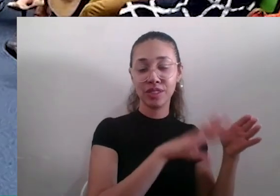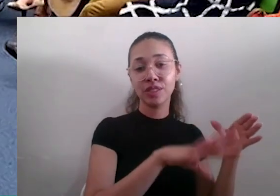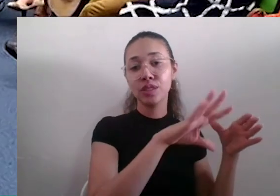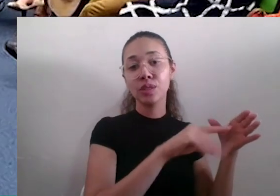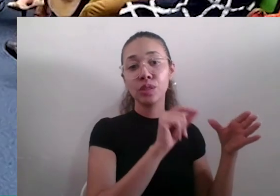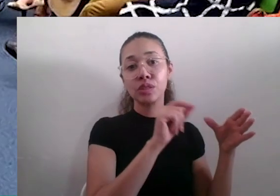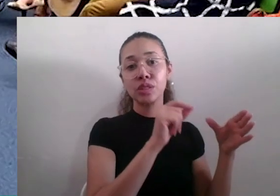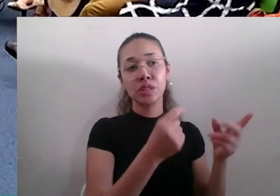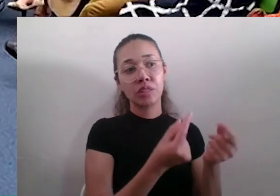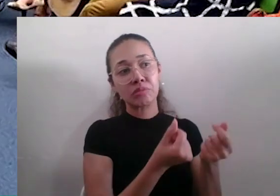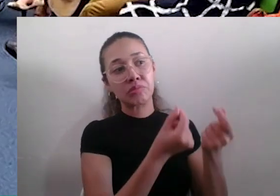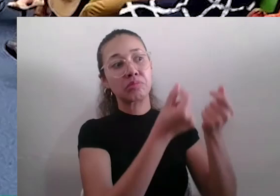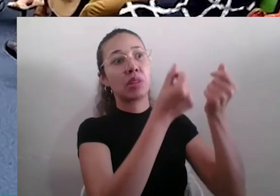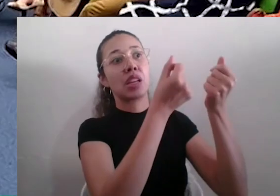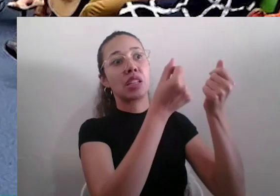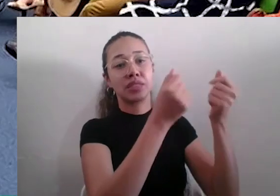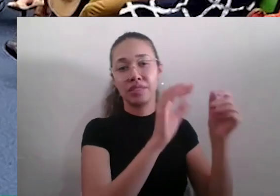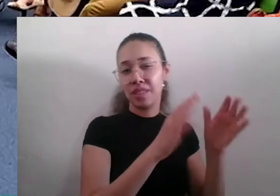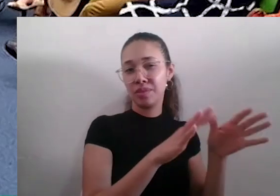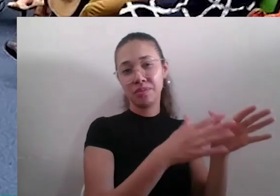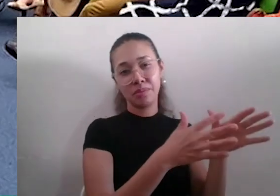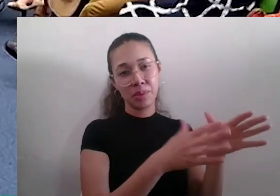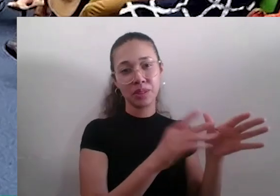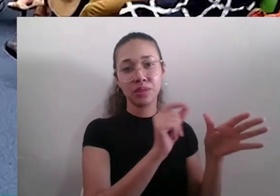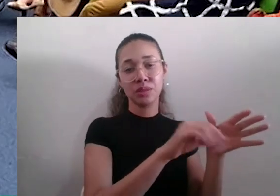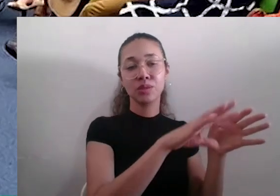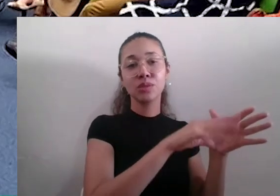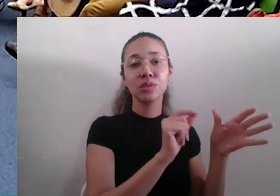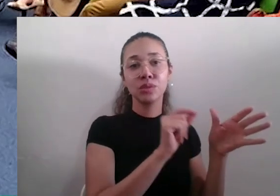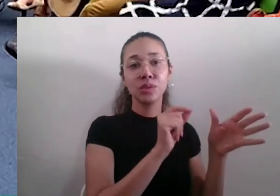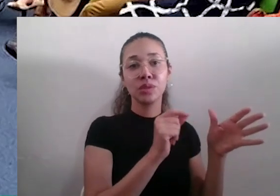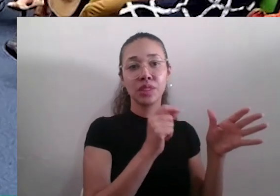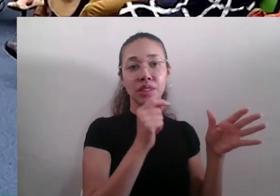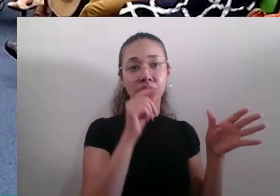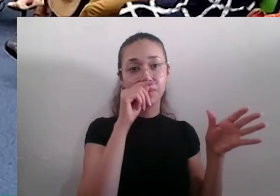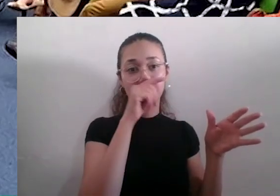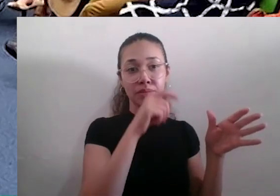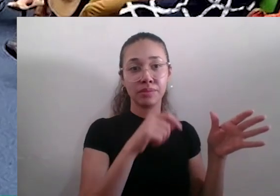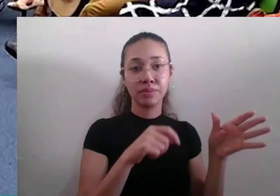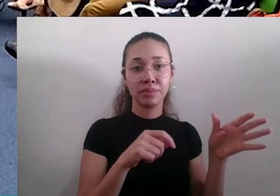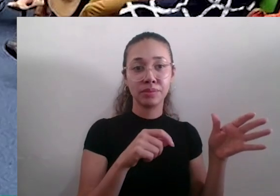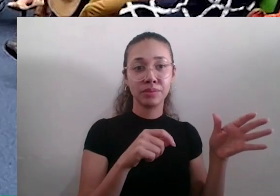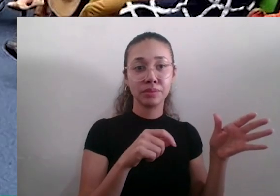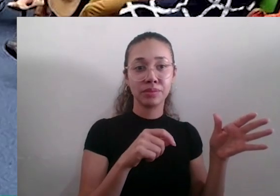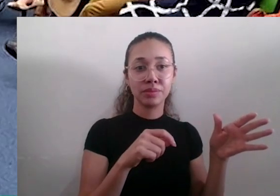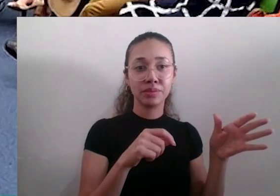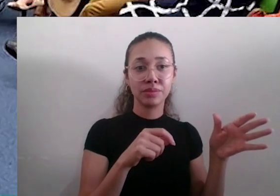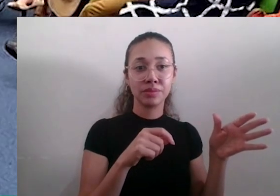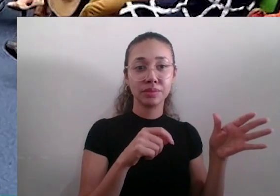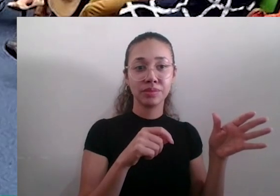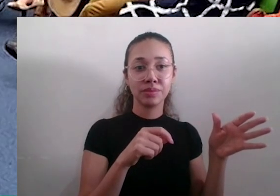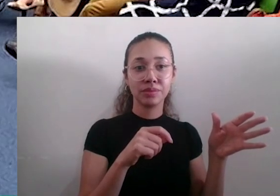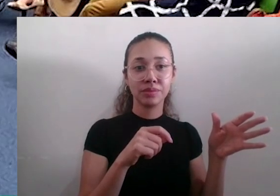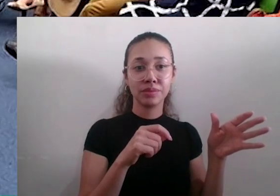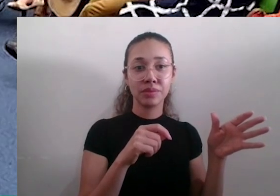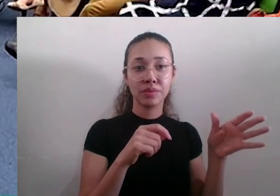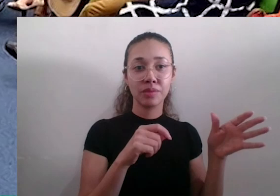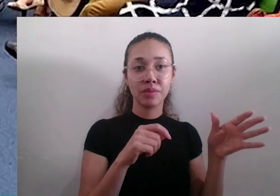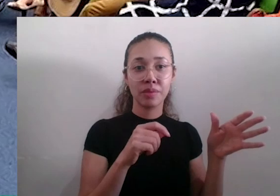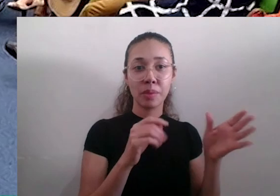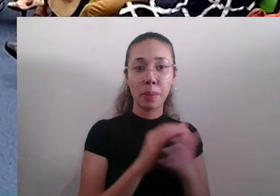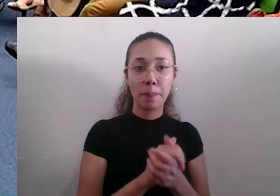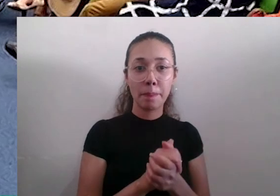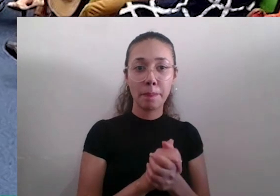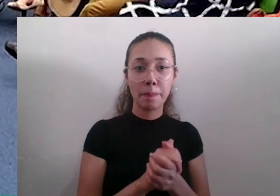classe média nem classe média alta Alias a maioria das pessoas da novelo veio de de famílias mais pobres classe trabalhadora mas são pess pessoas que